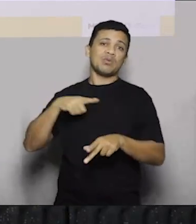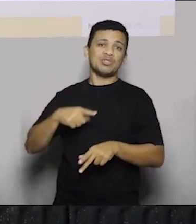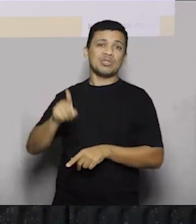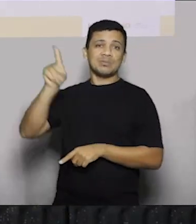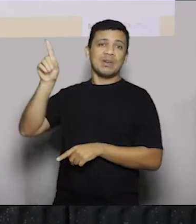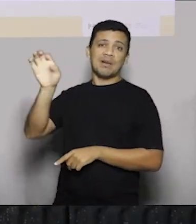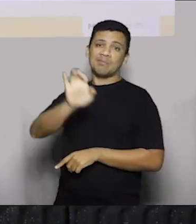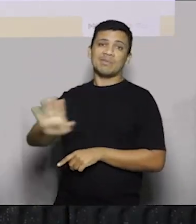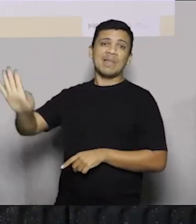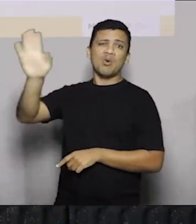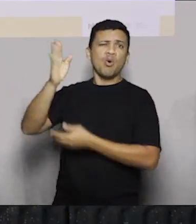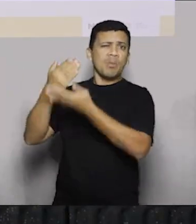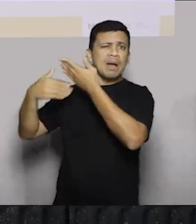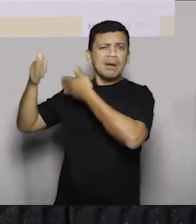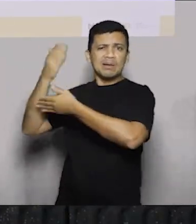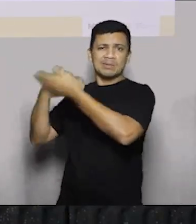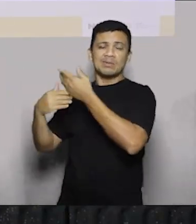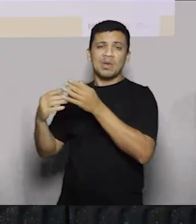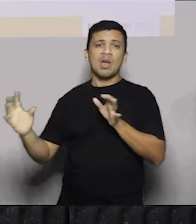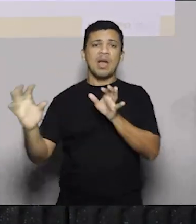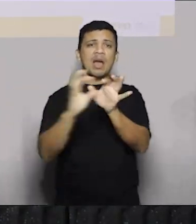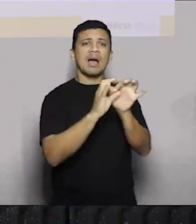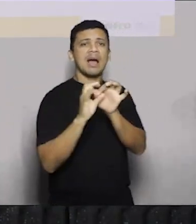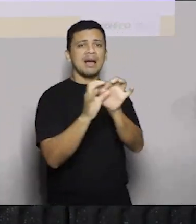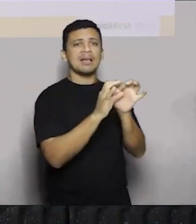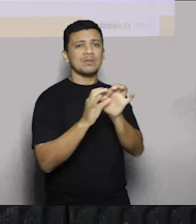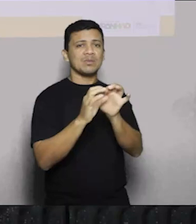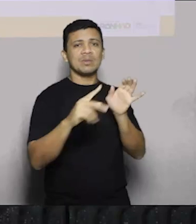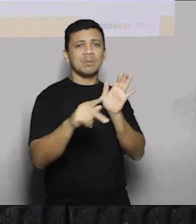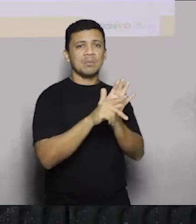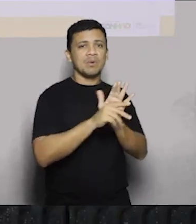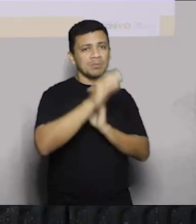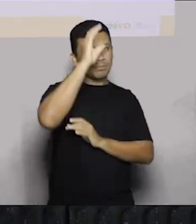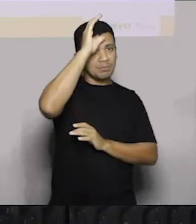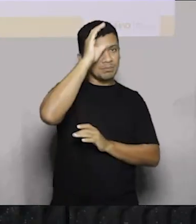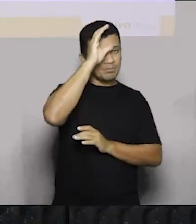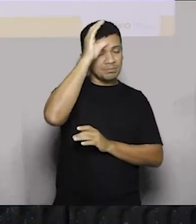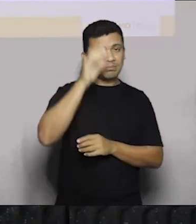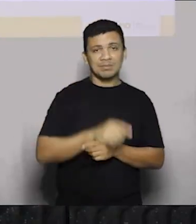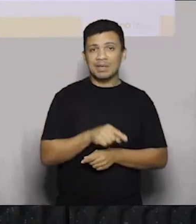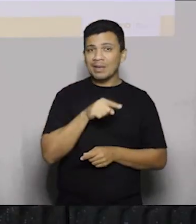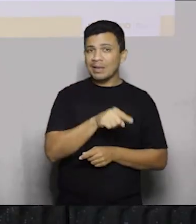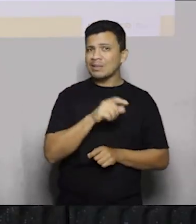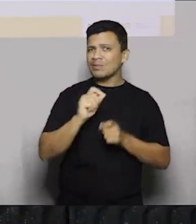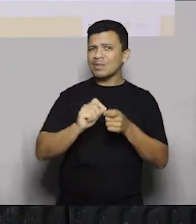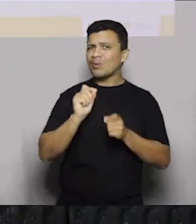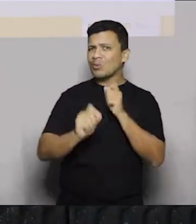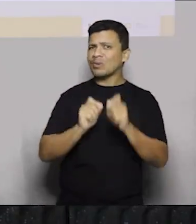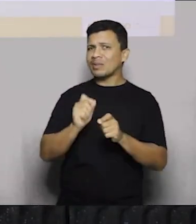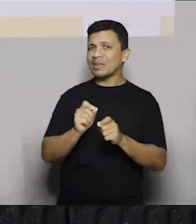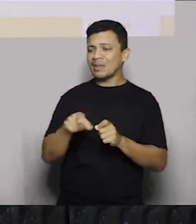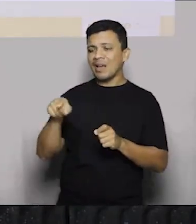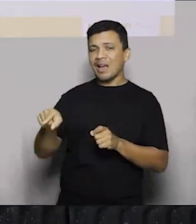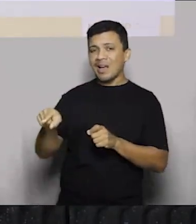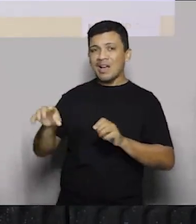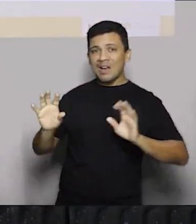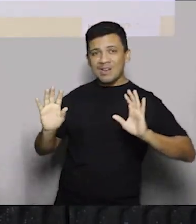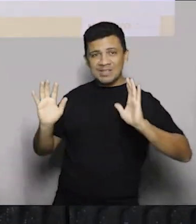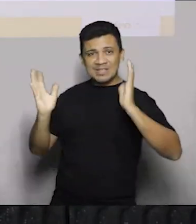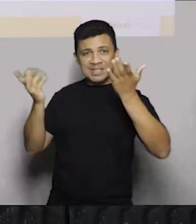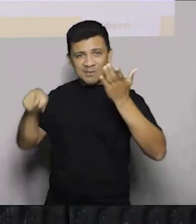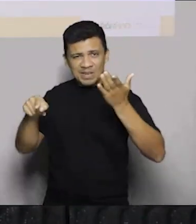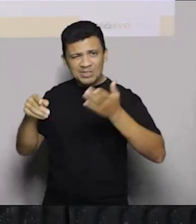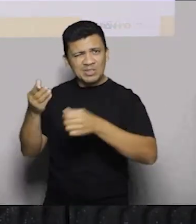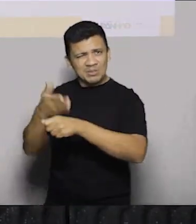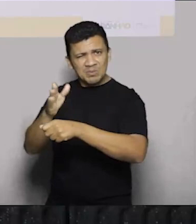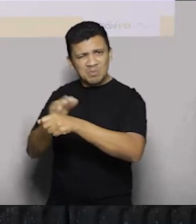europeu, e associá-las à doutrina cristã. Então eles meio que batizaram a festa, cristianizaram a festa que já